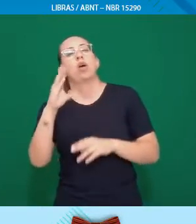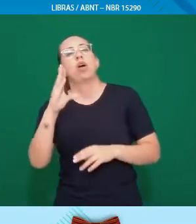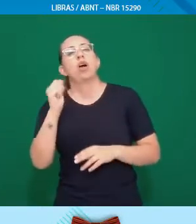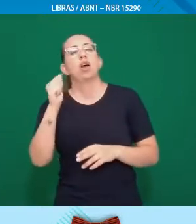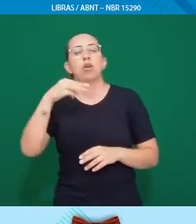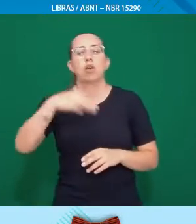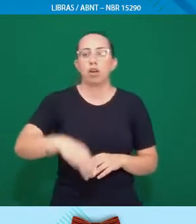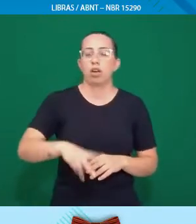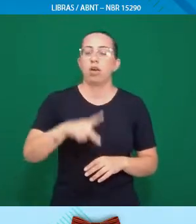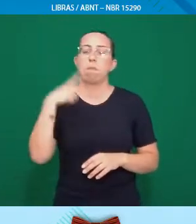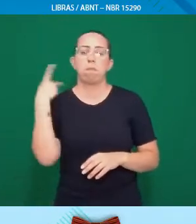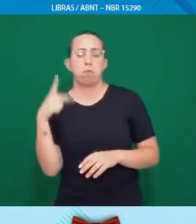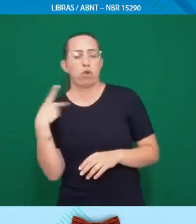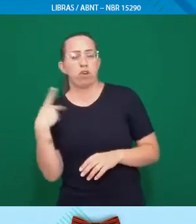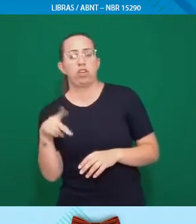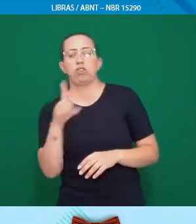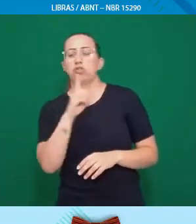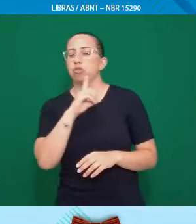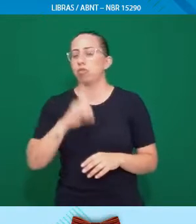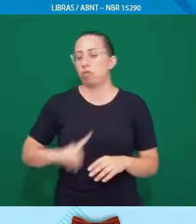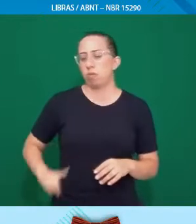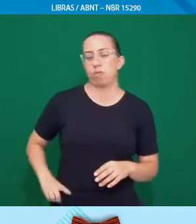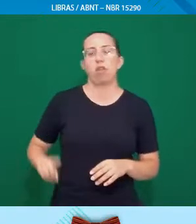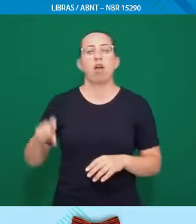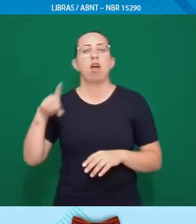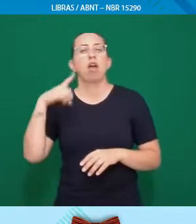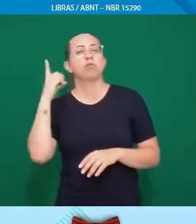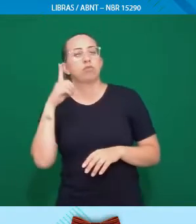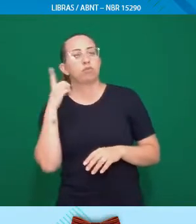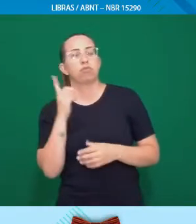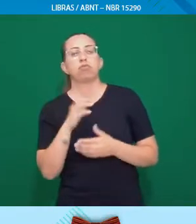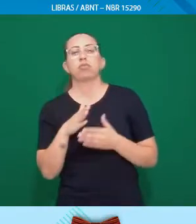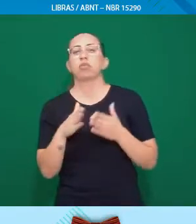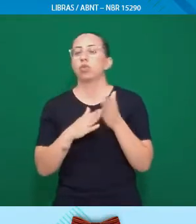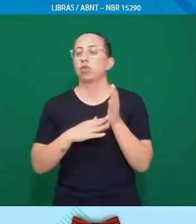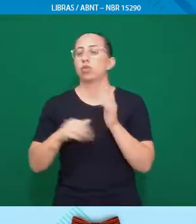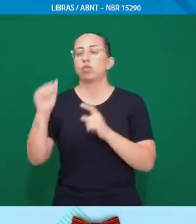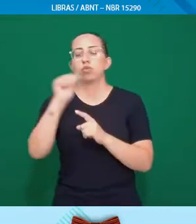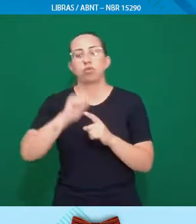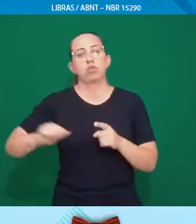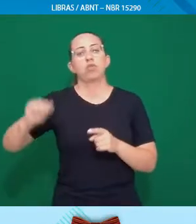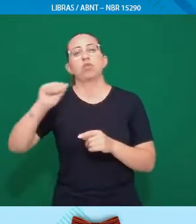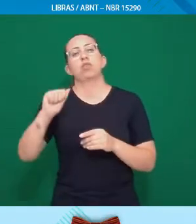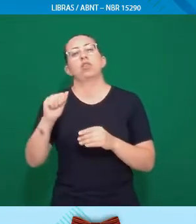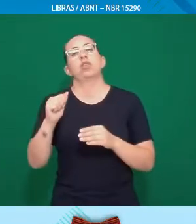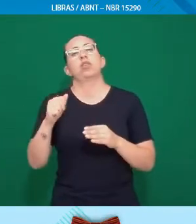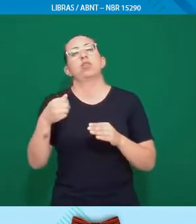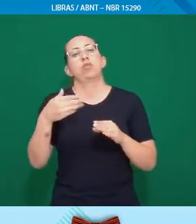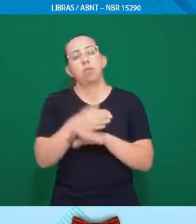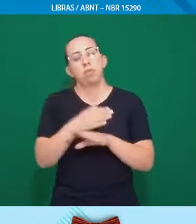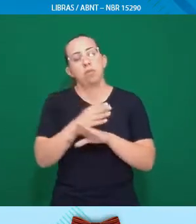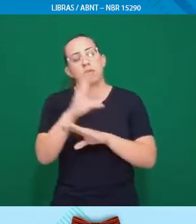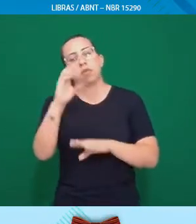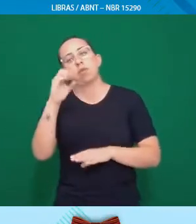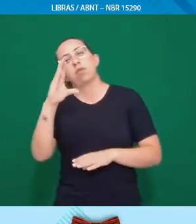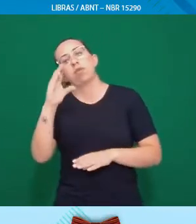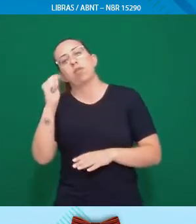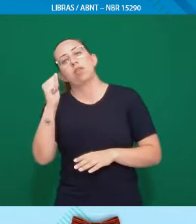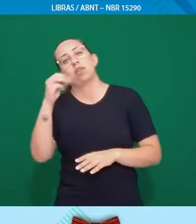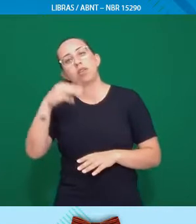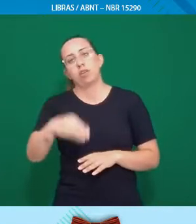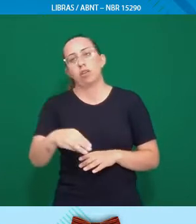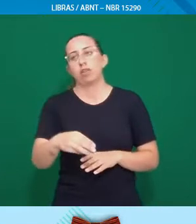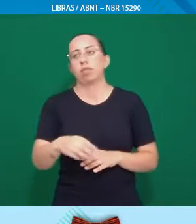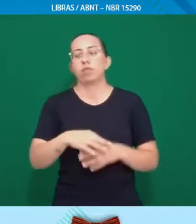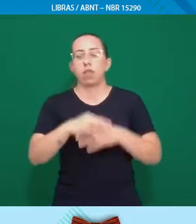autoridades públicas e privadas associar Associados e amigos da cooperativa o michuim é um encontro